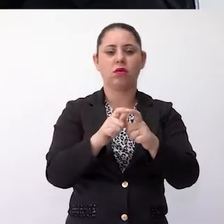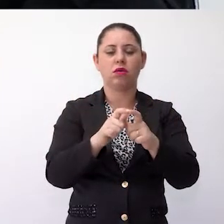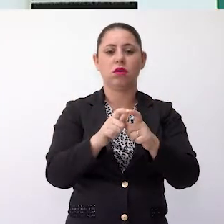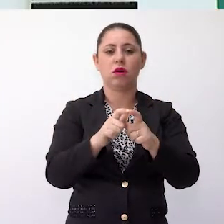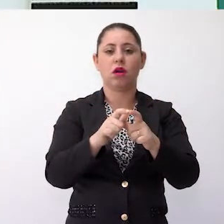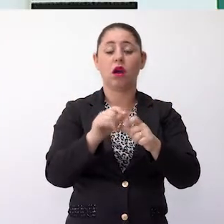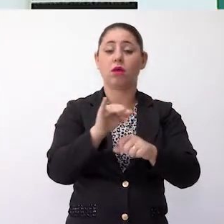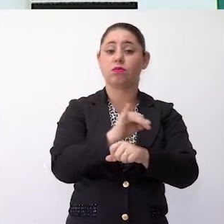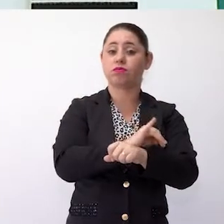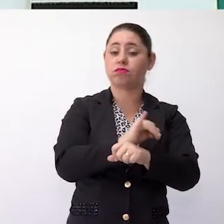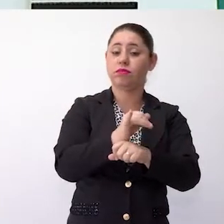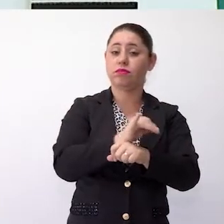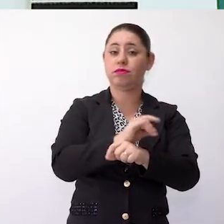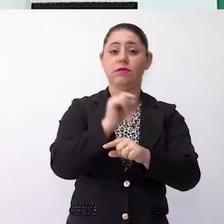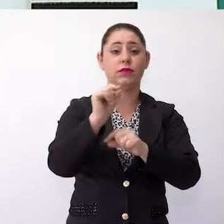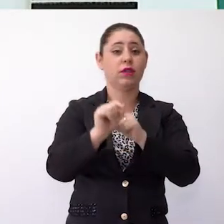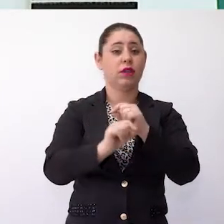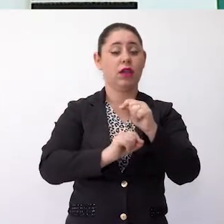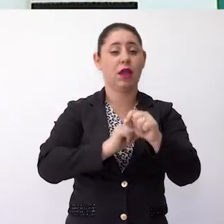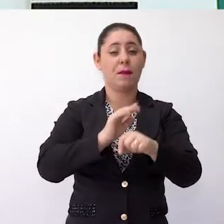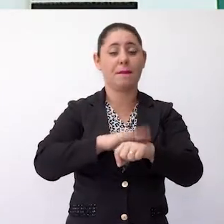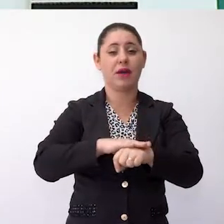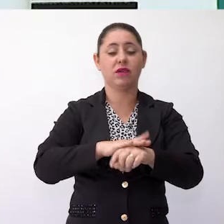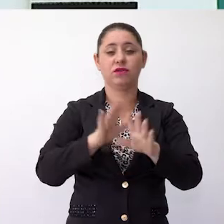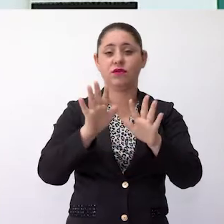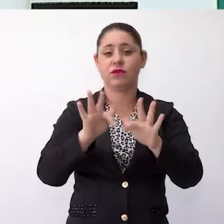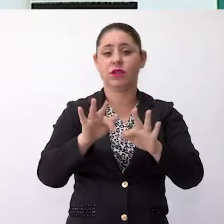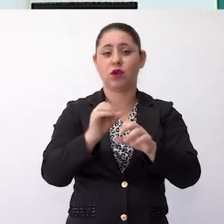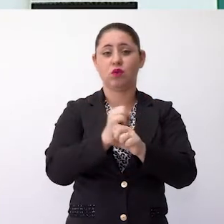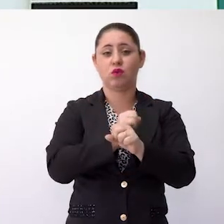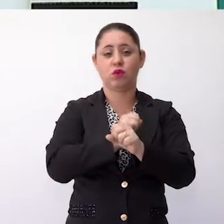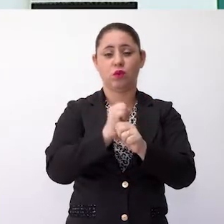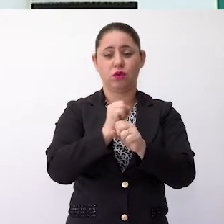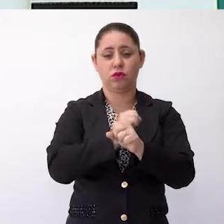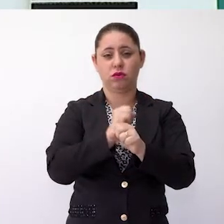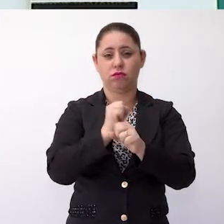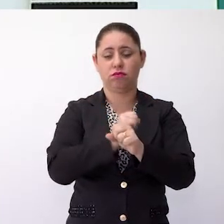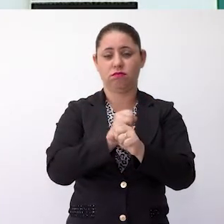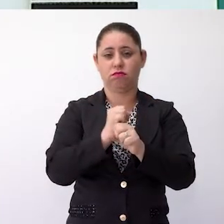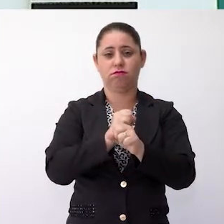foi, mais ao final do ano, foi